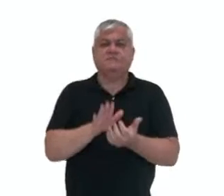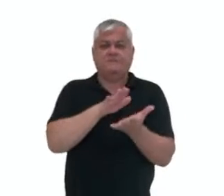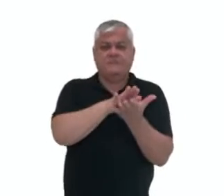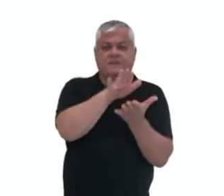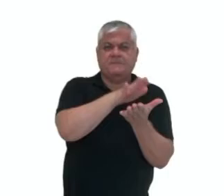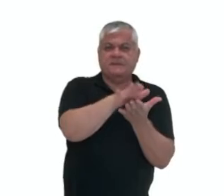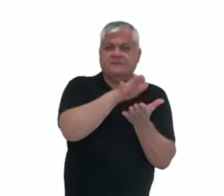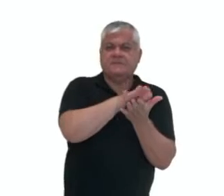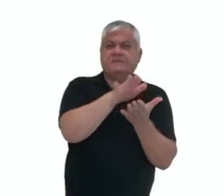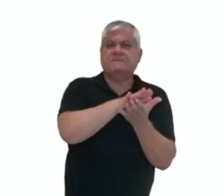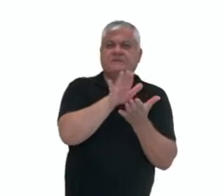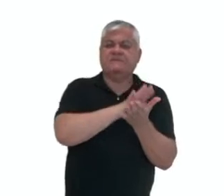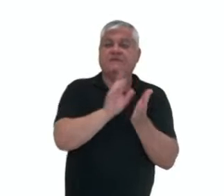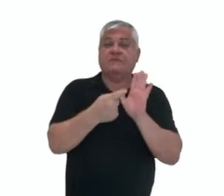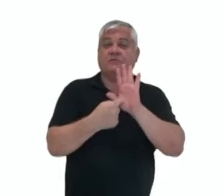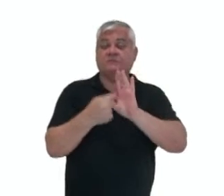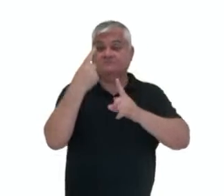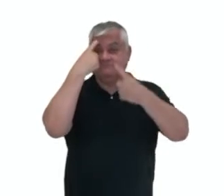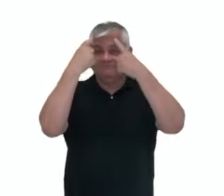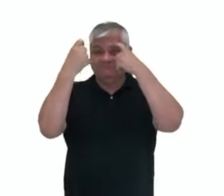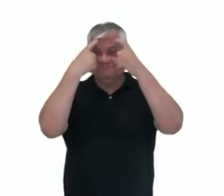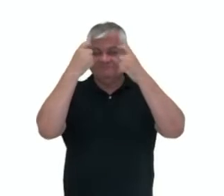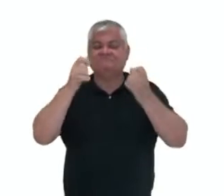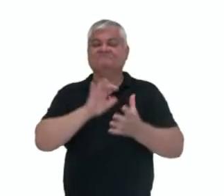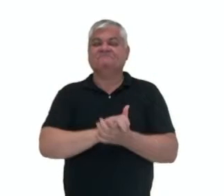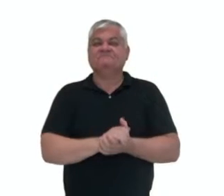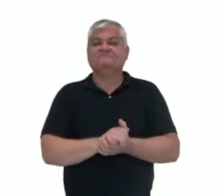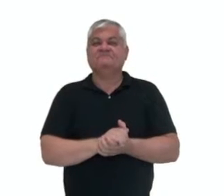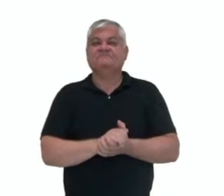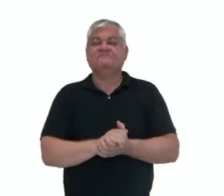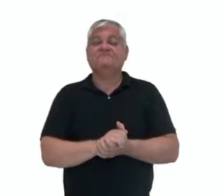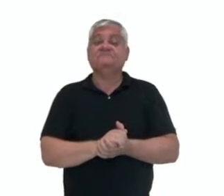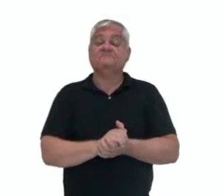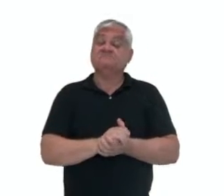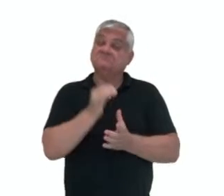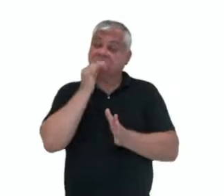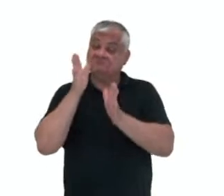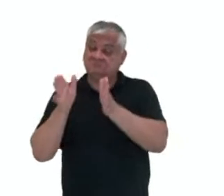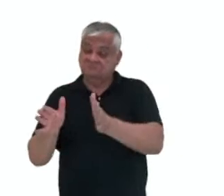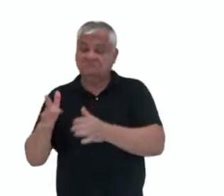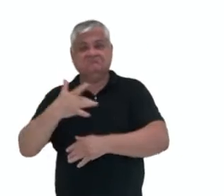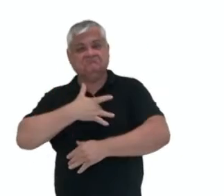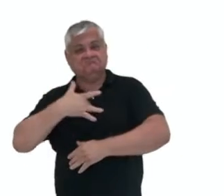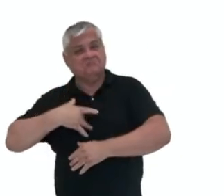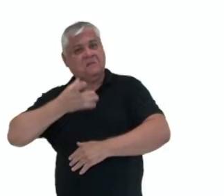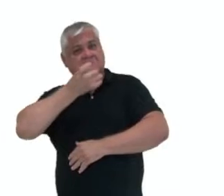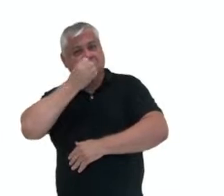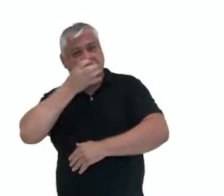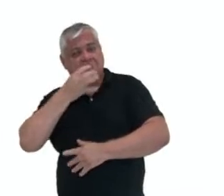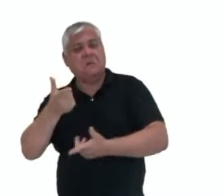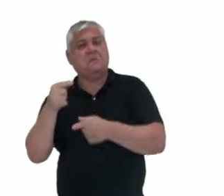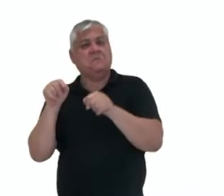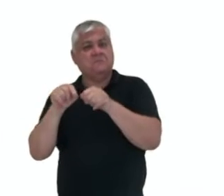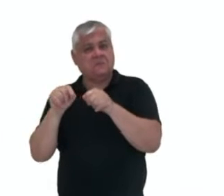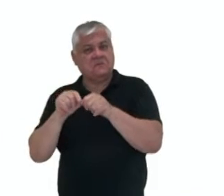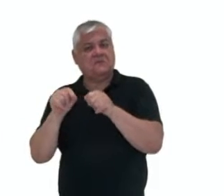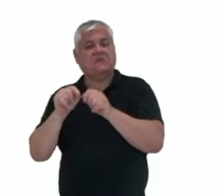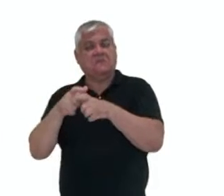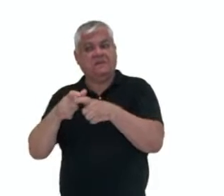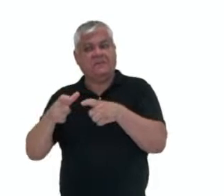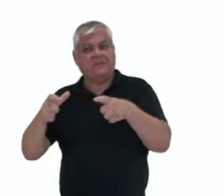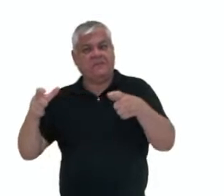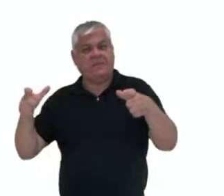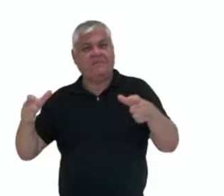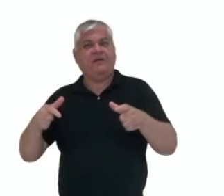as manifestações mais criativas. Se por um lado é saudável pensar em estratégias de ordem macro e micro para restabelecer